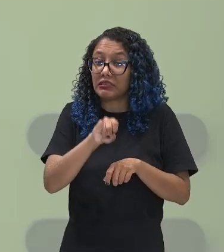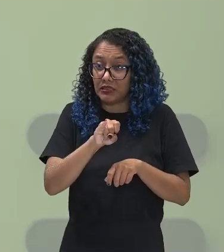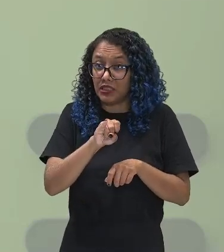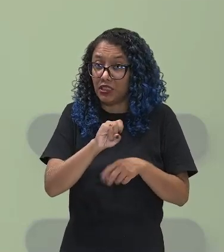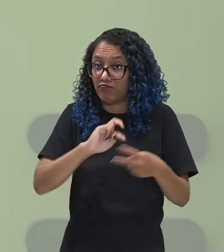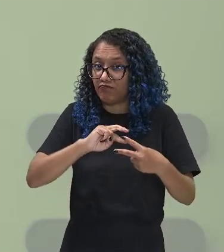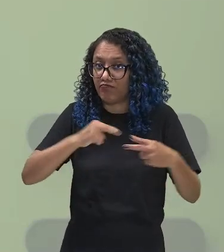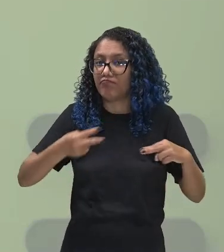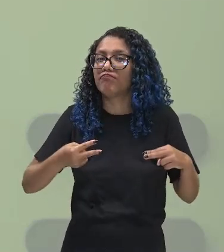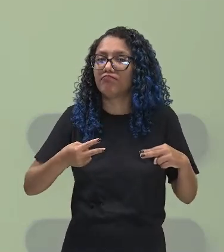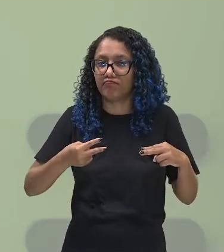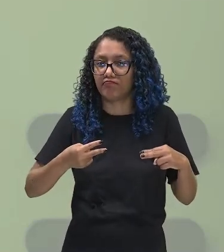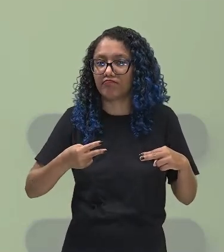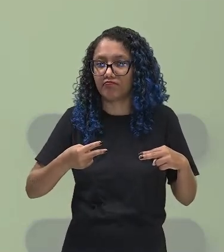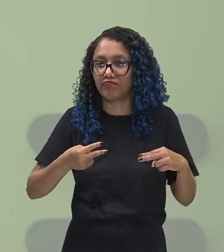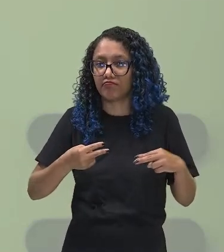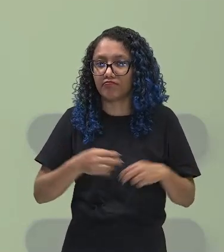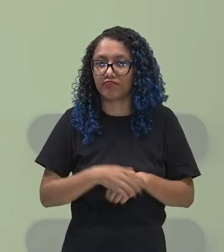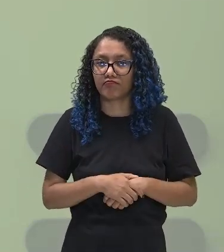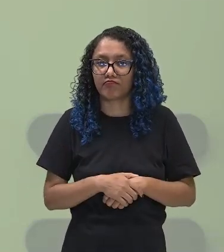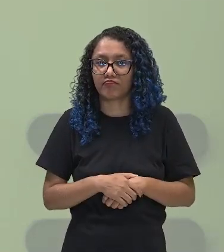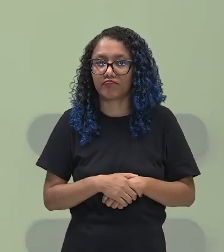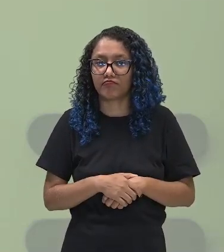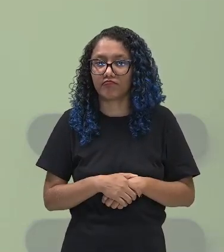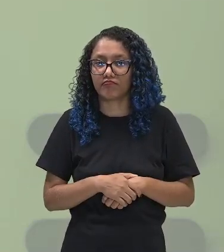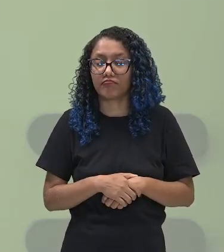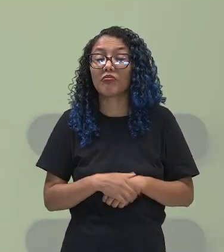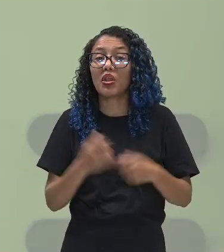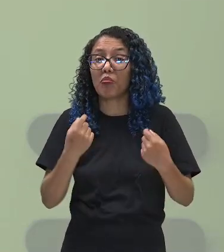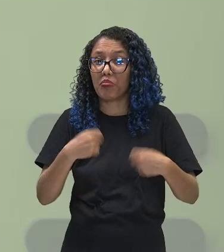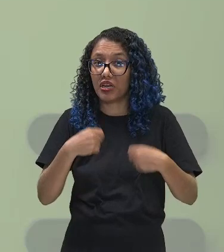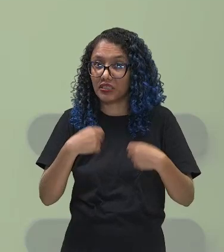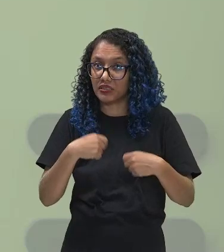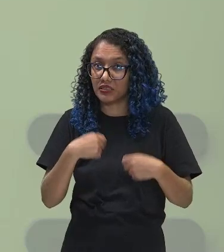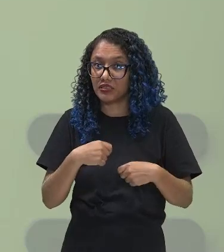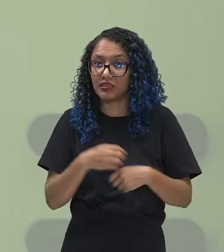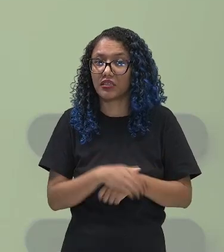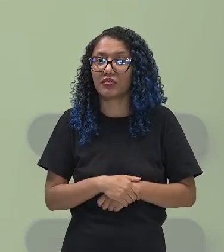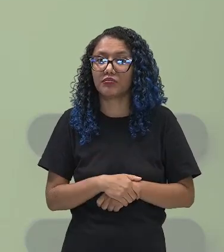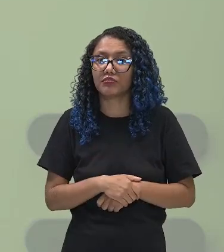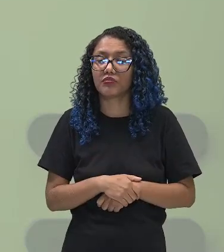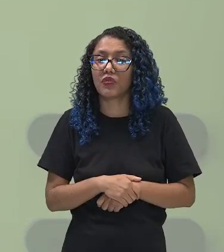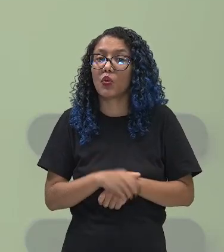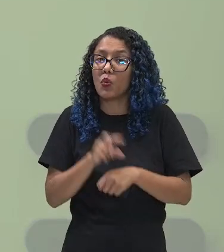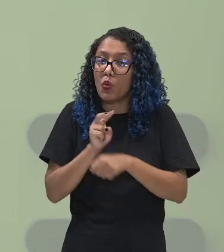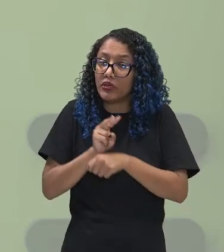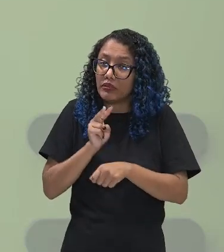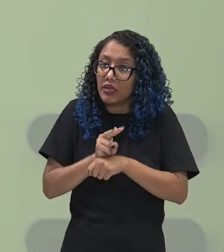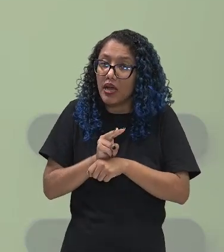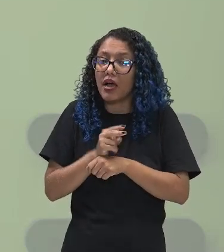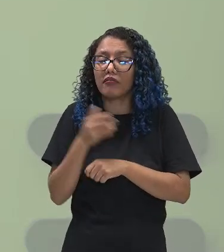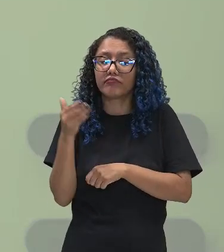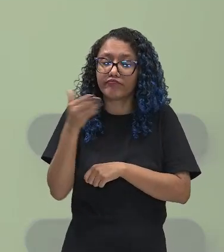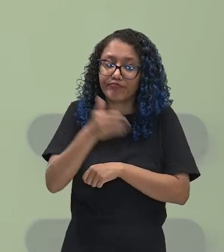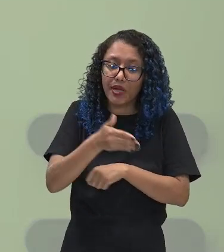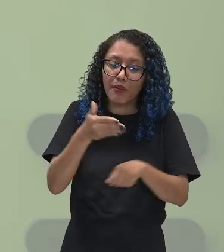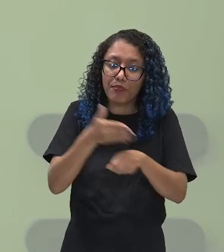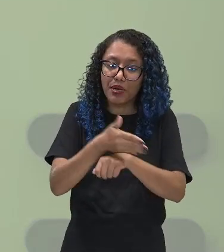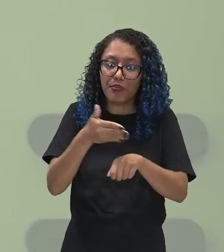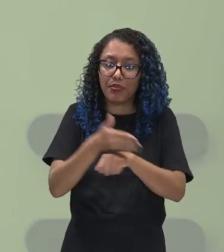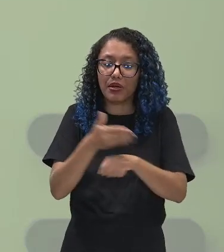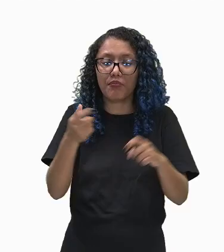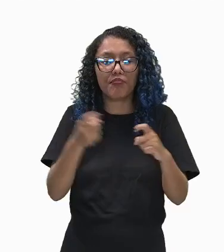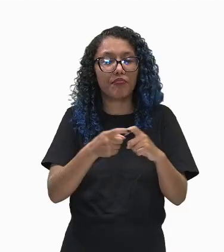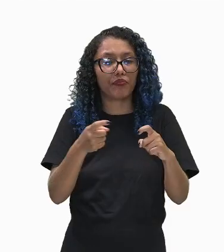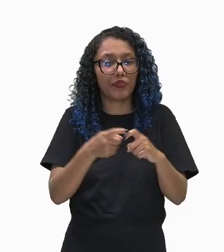tem que ter uma rotina de cuidados com idas ao médico. E trago para vocês